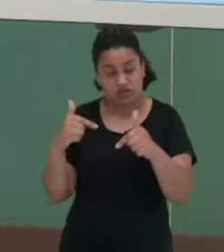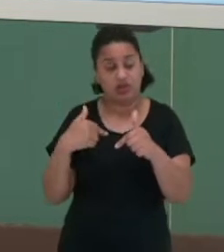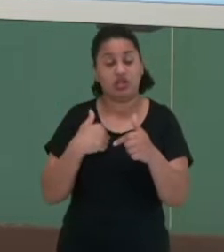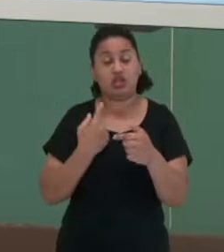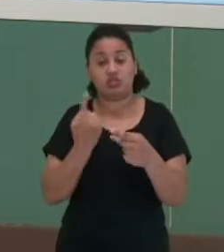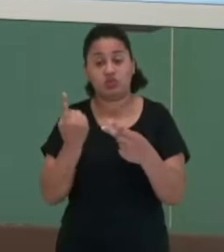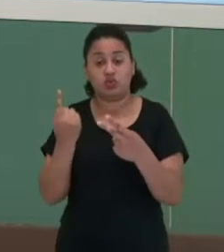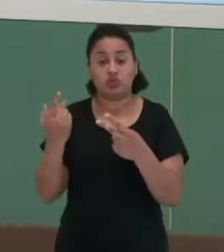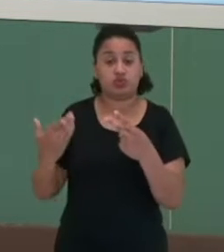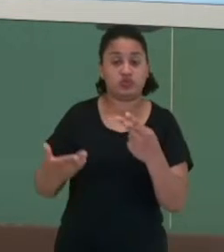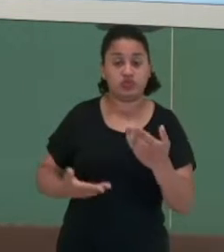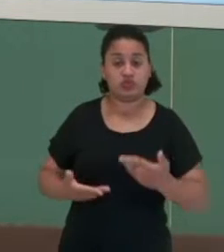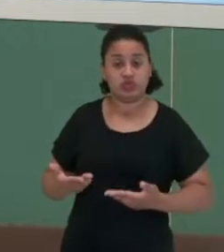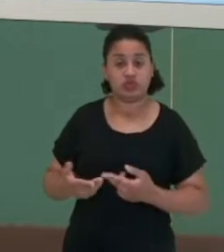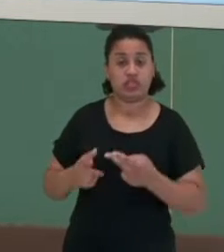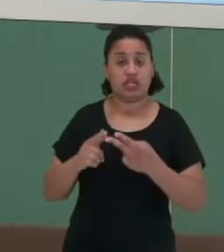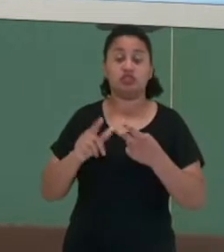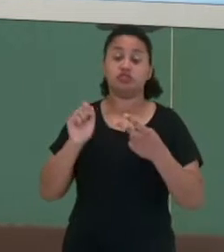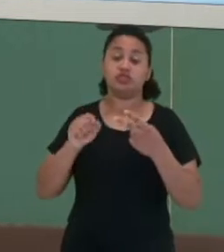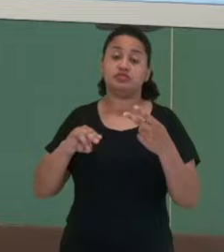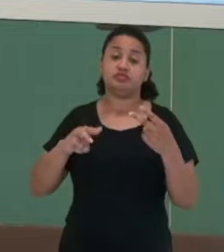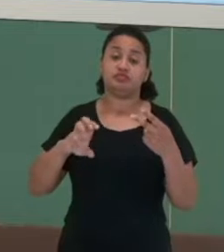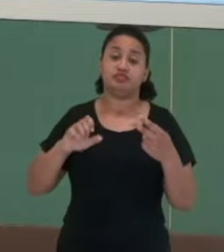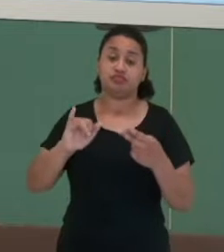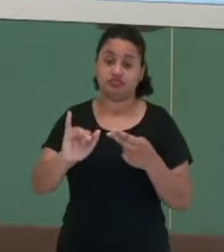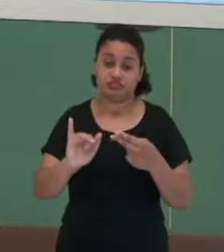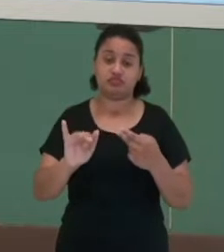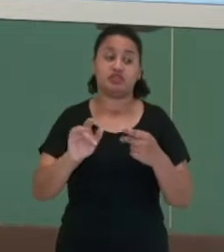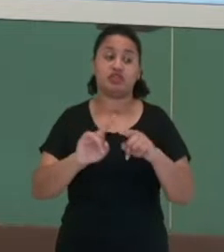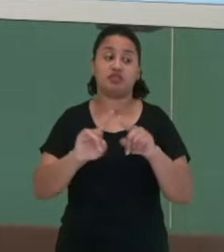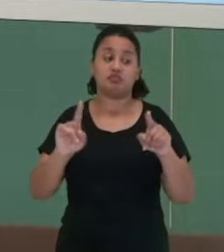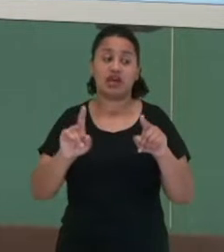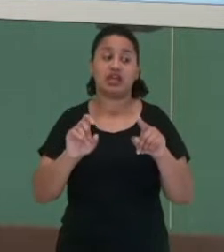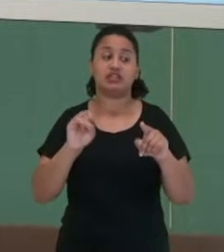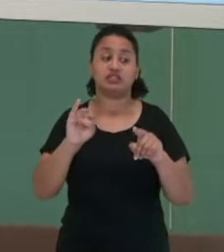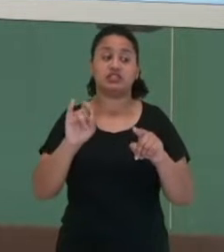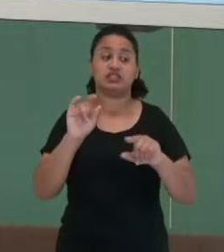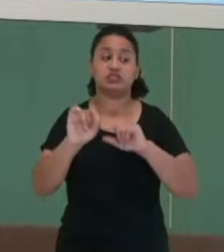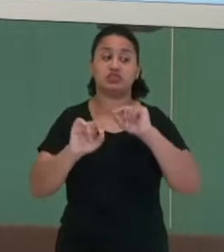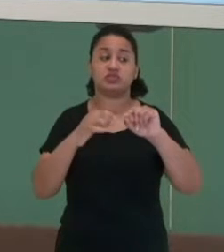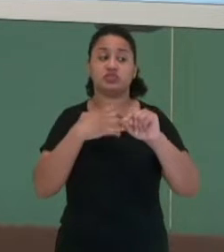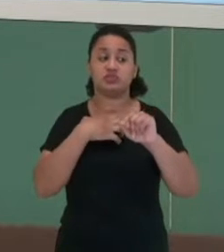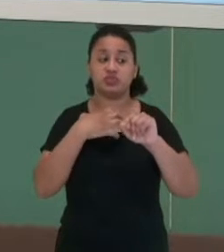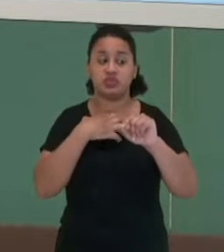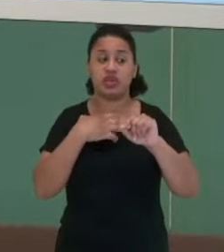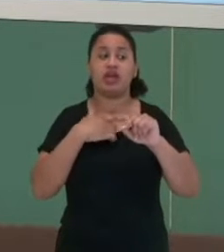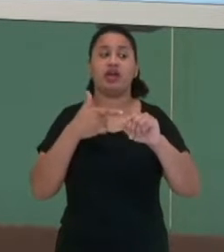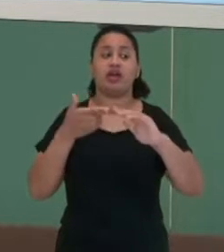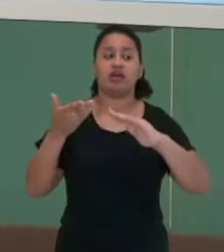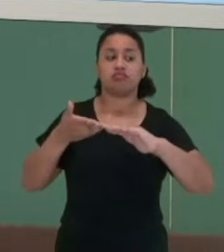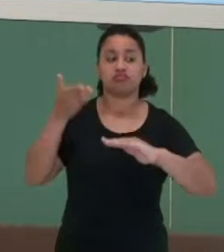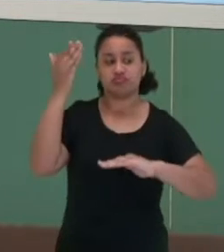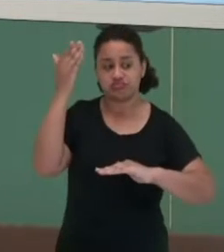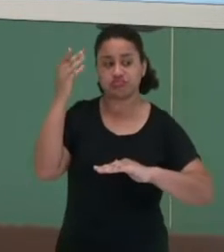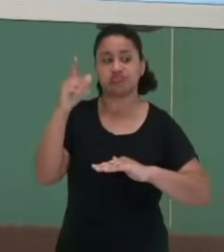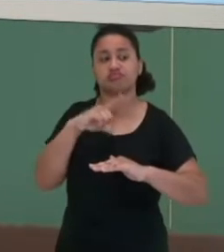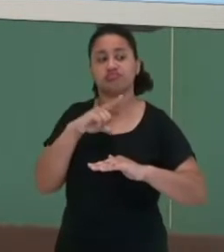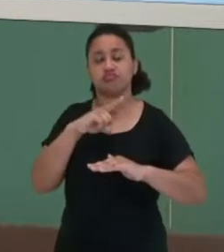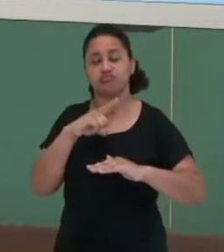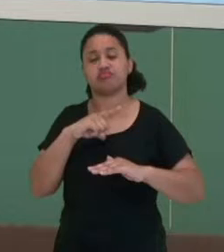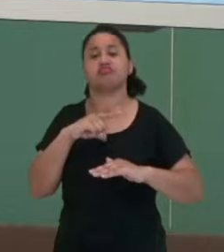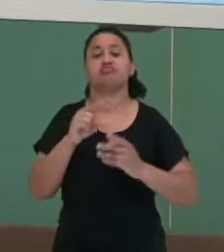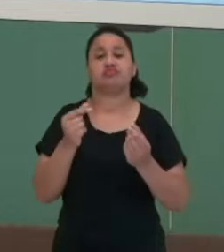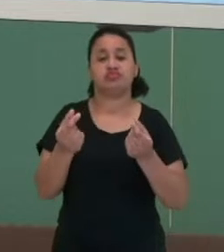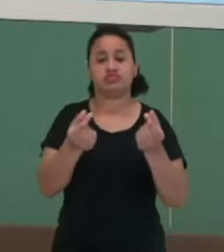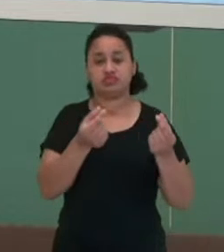funcionário, ele pode ser uma MEI. Mas, se o faturamento dele vai ser alto, porque vai girar bastante dinheiro, ele já